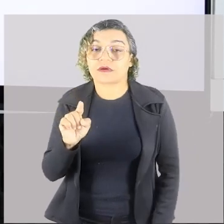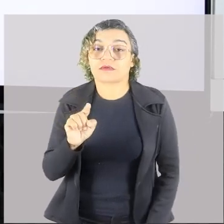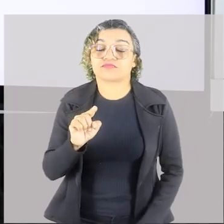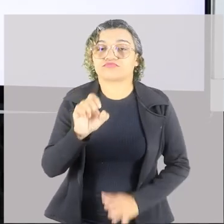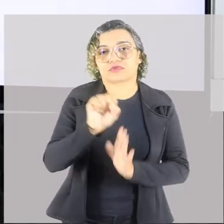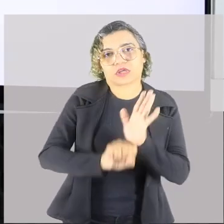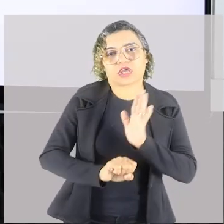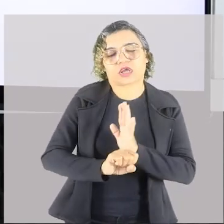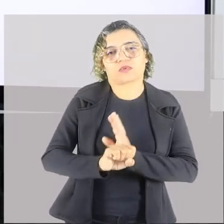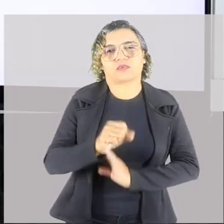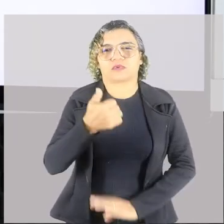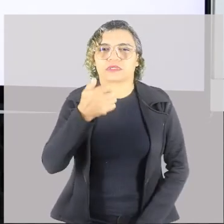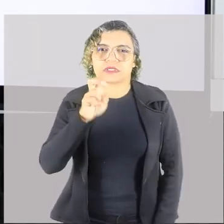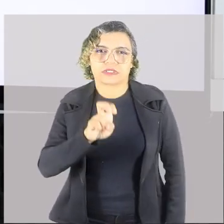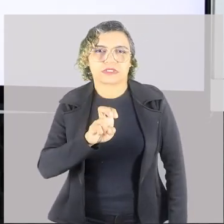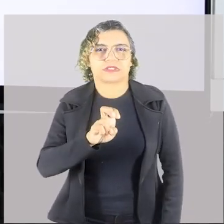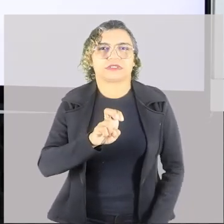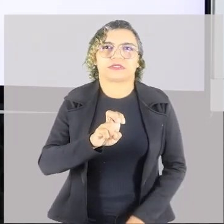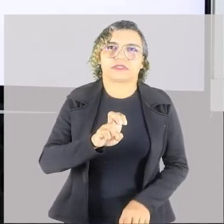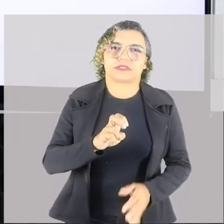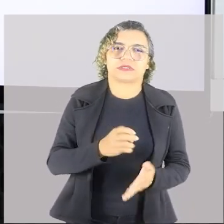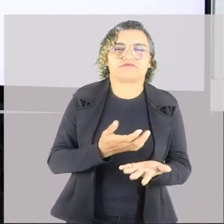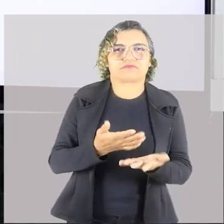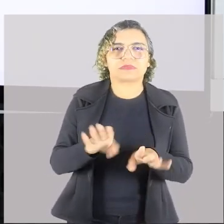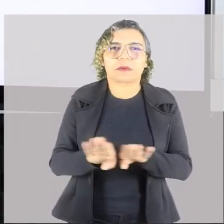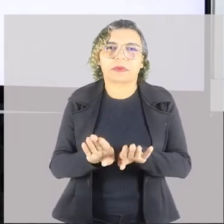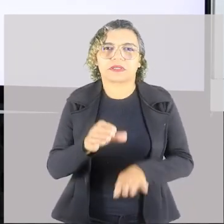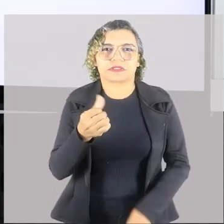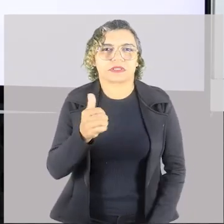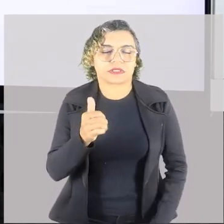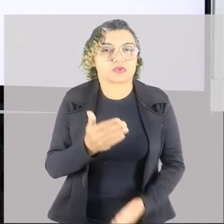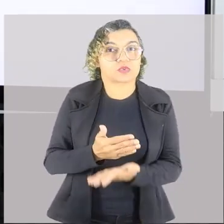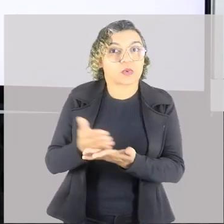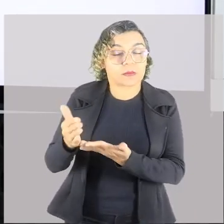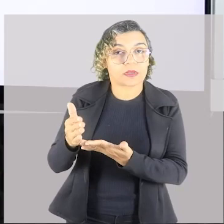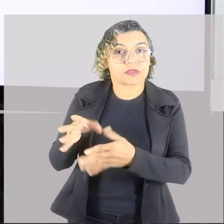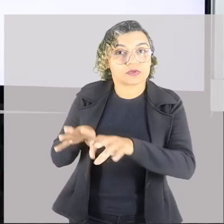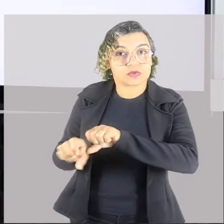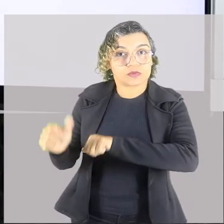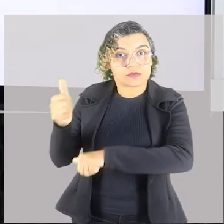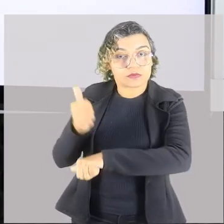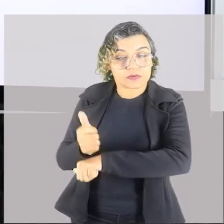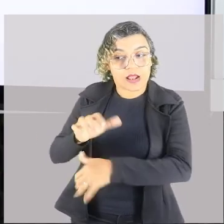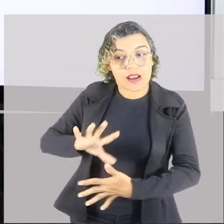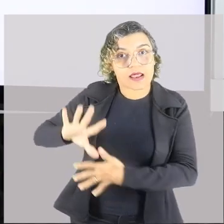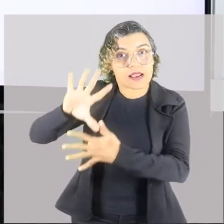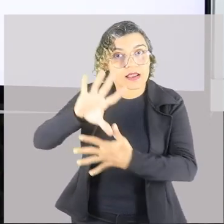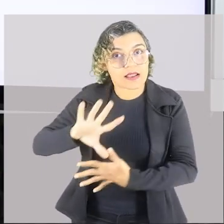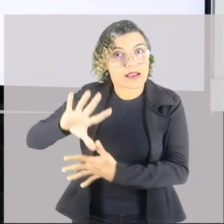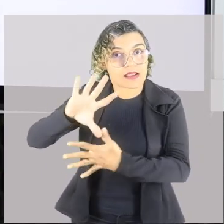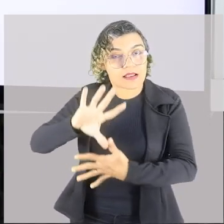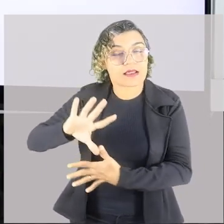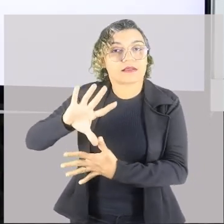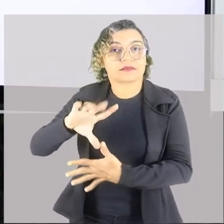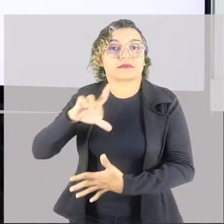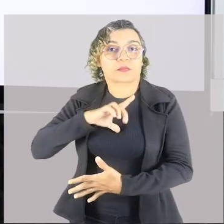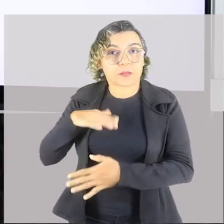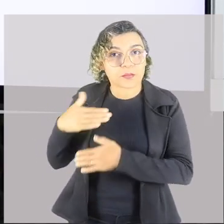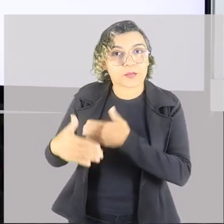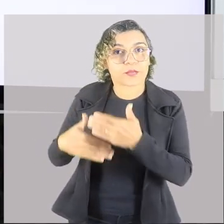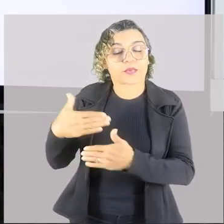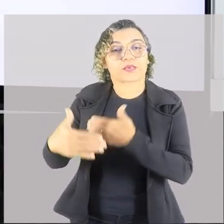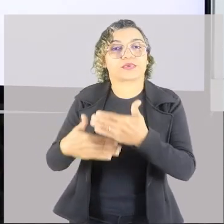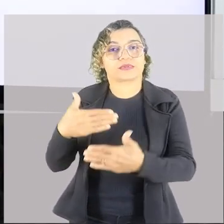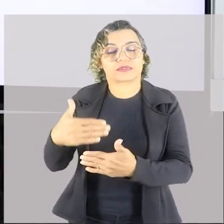século XV e século XVI, que é o começo da colonização do continente americano, existe esse processo